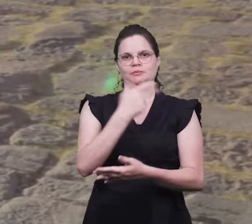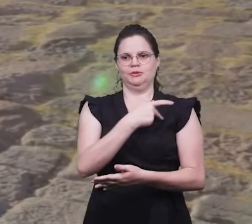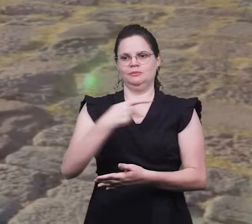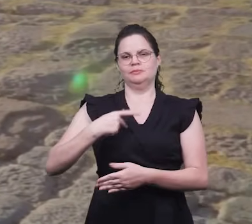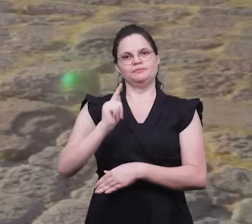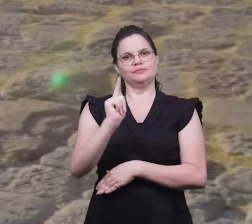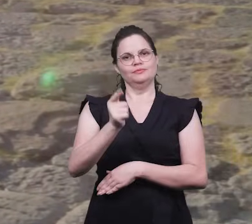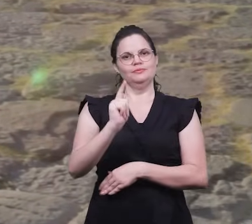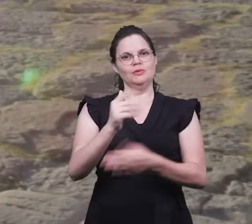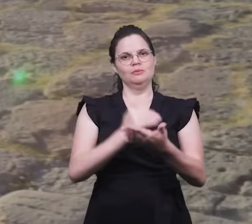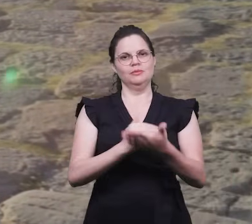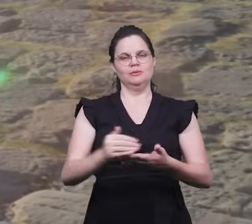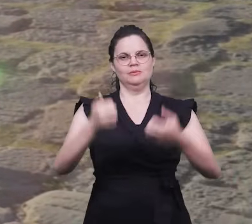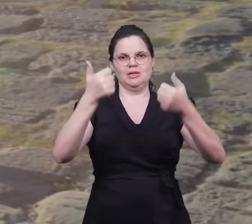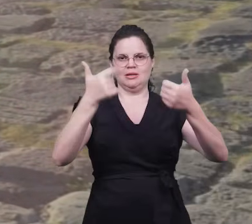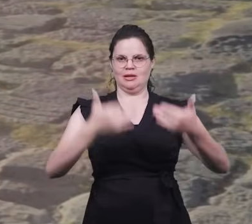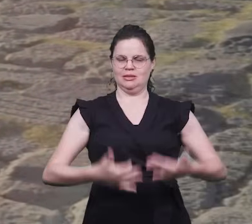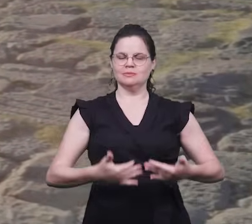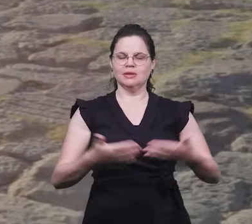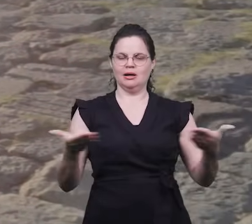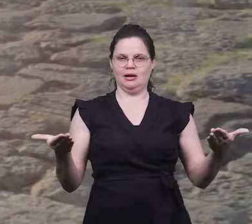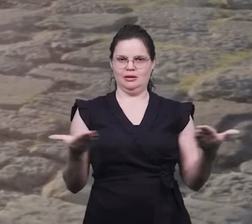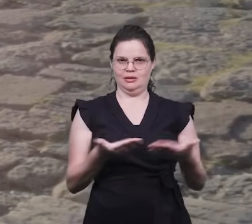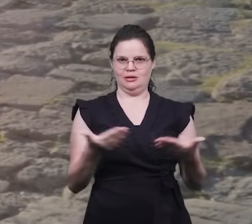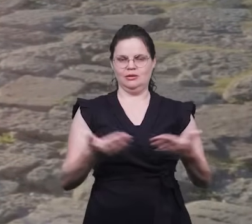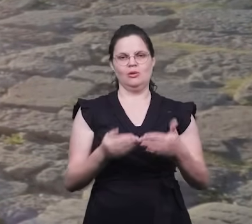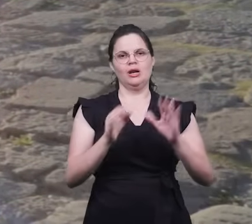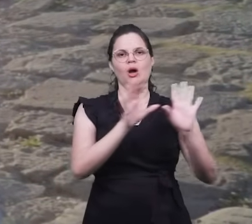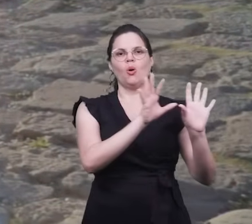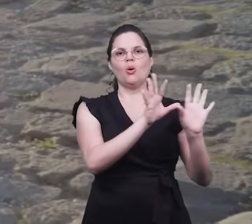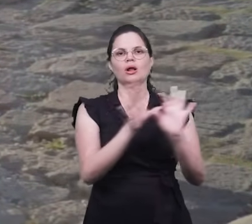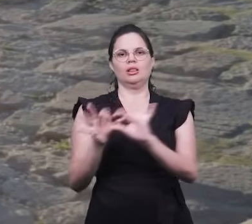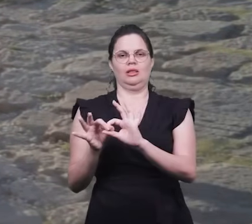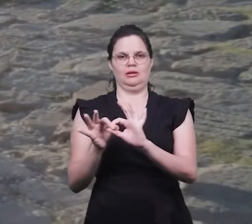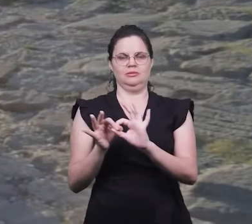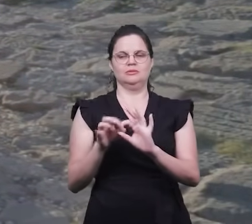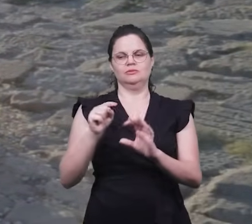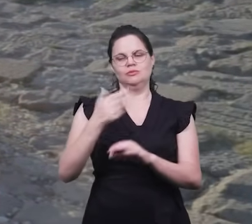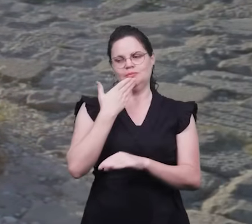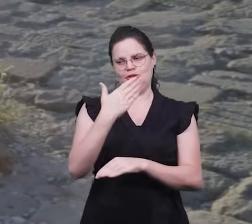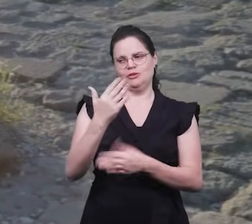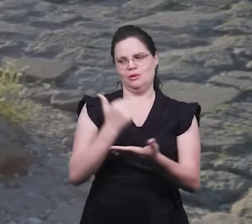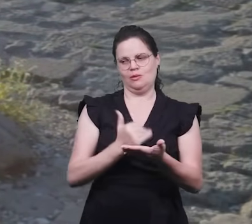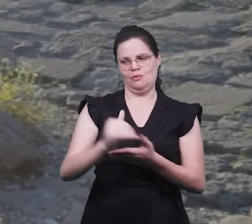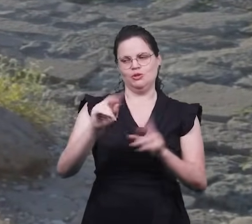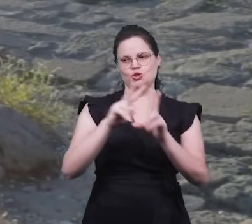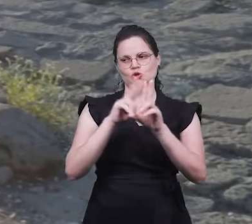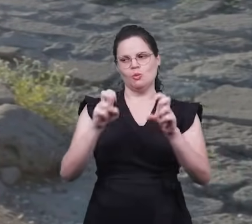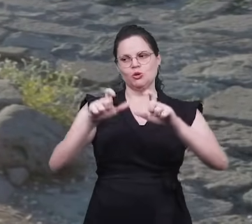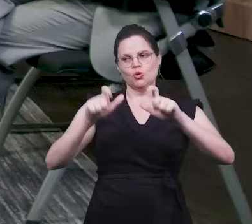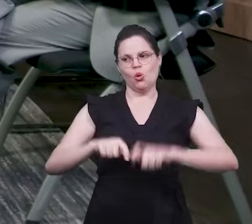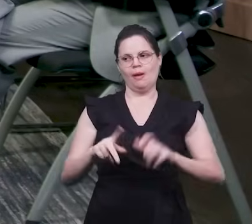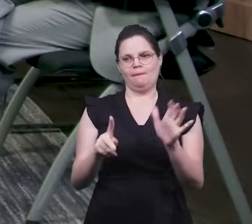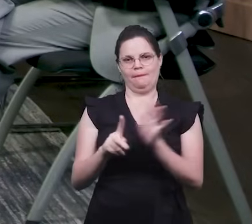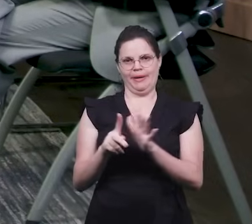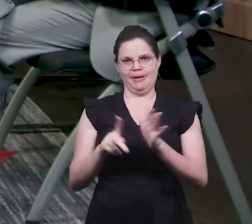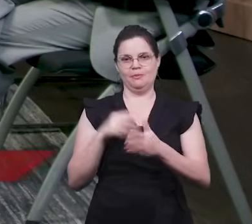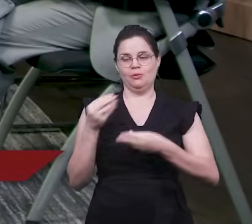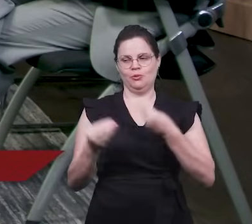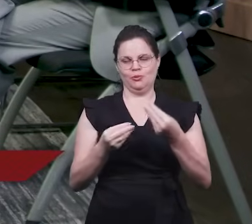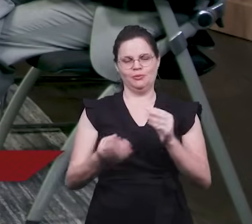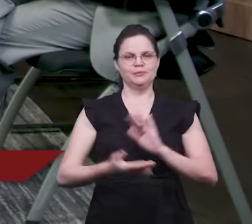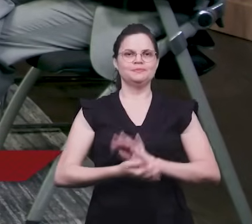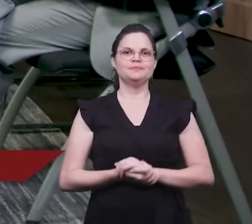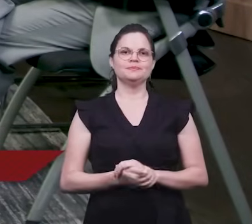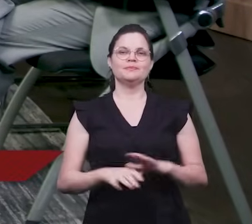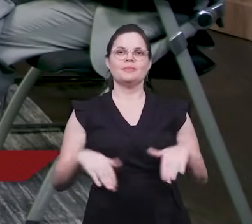Gedeu Tigueiros para fazer uma colocação, uma contextualização inicial da carta à Igreja de Pérgamo.